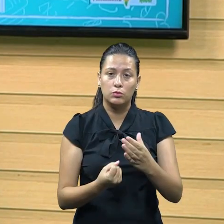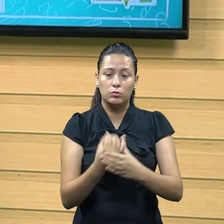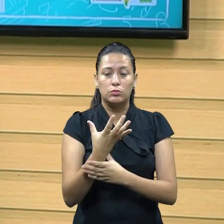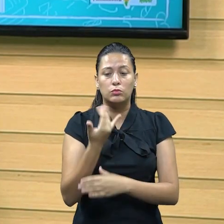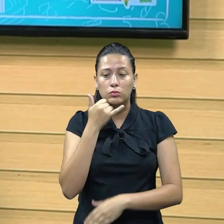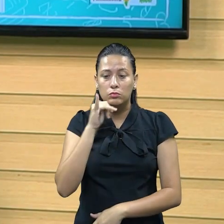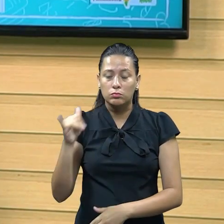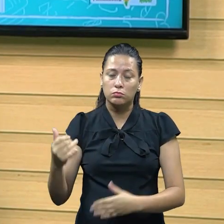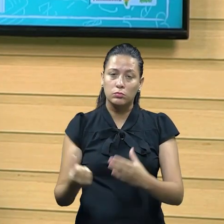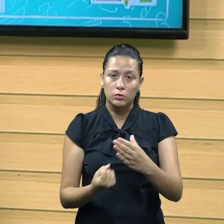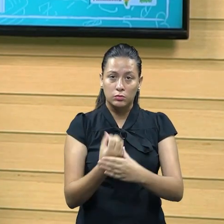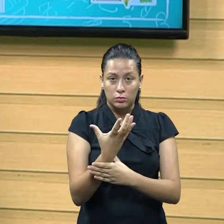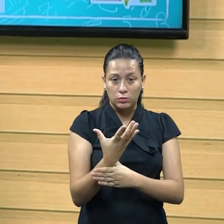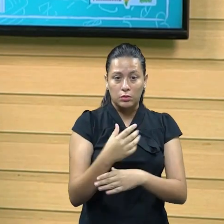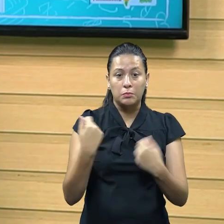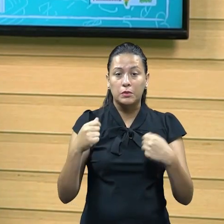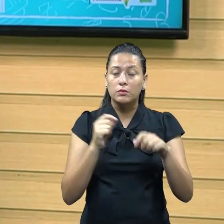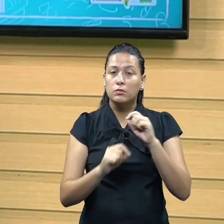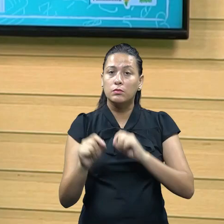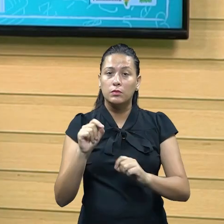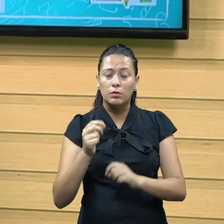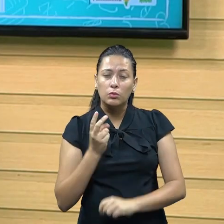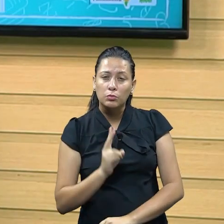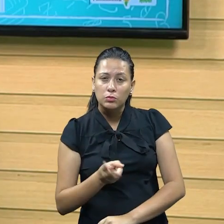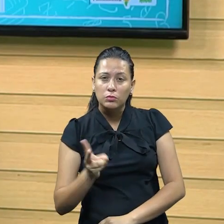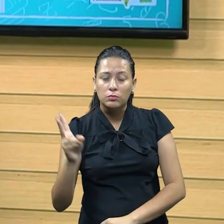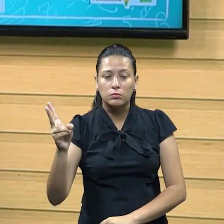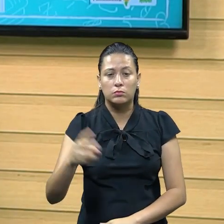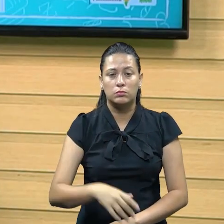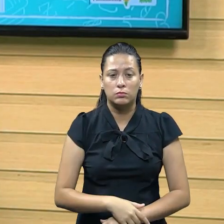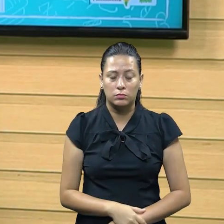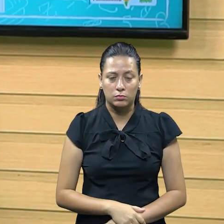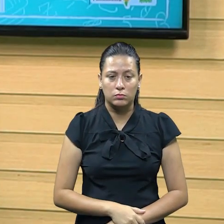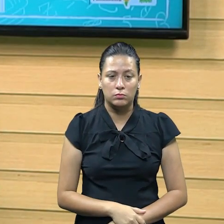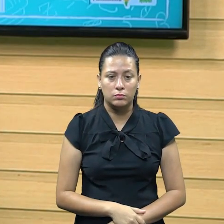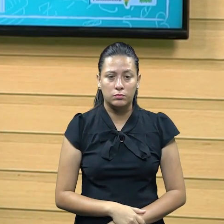energia, e aí nós precisamos mantê-los no mesmo